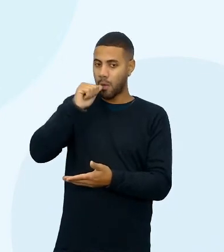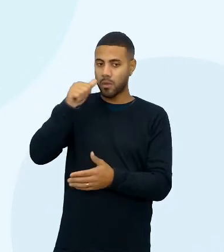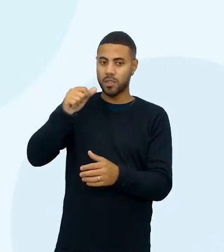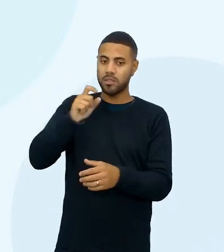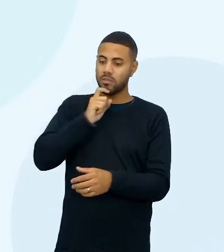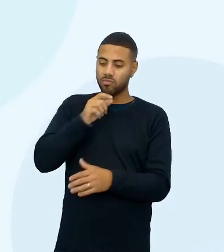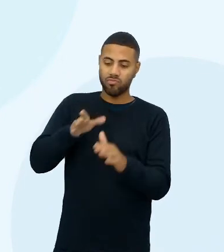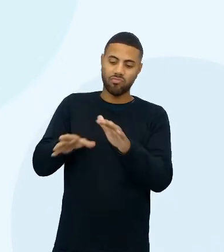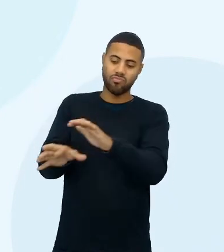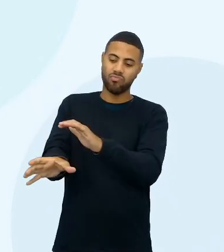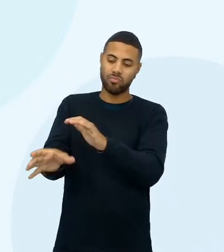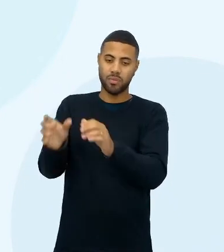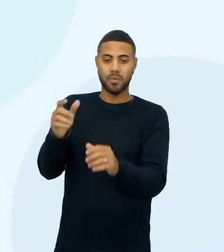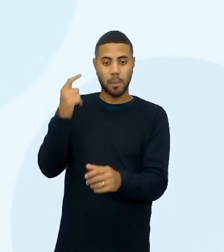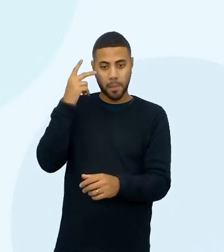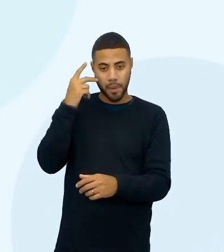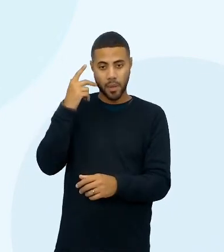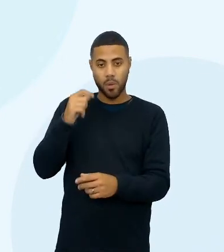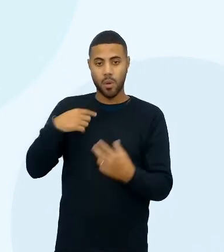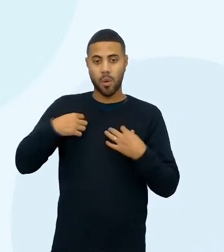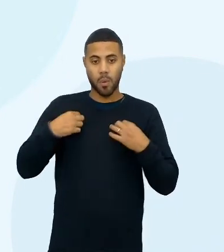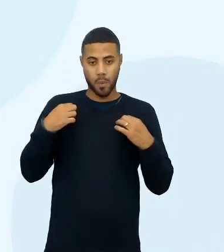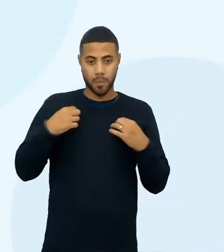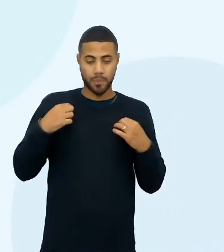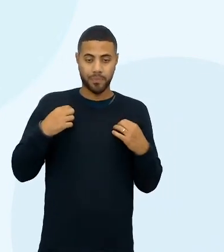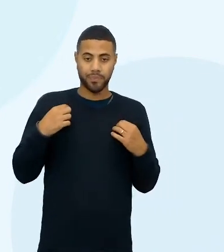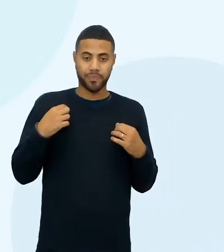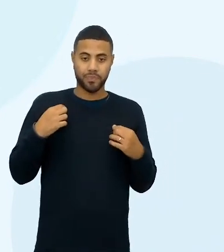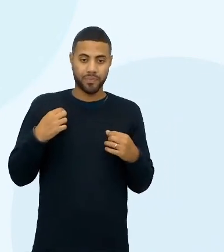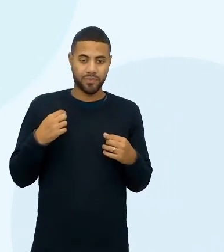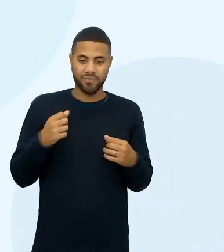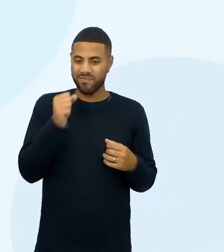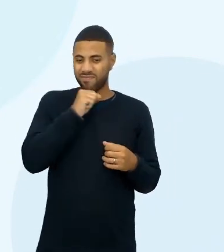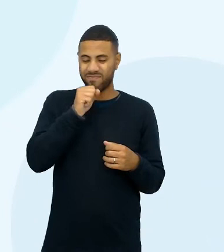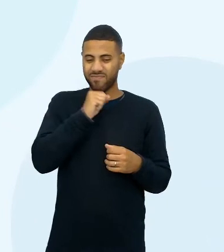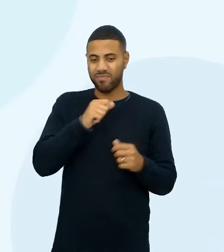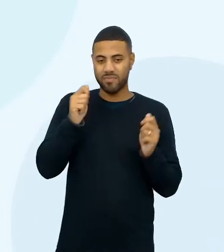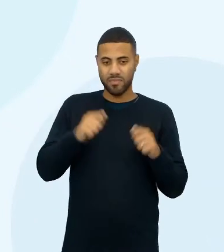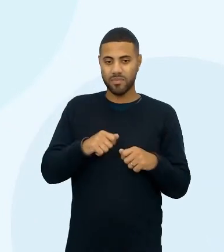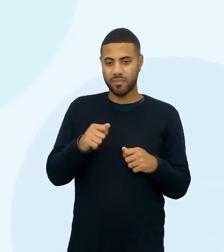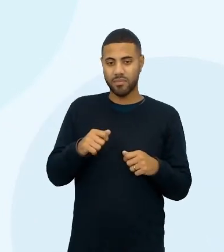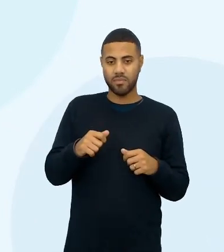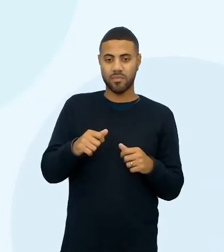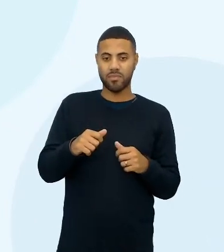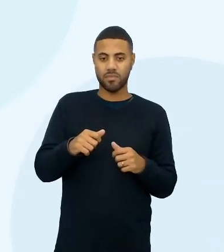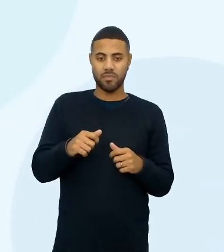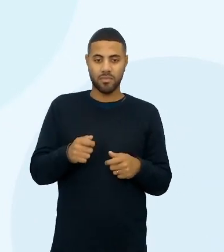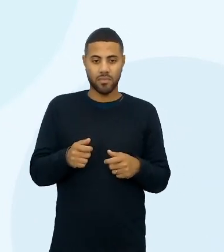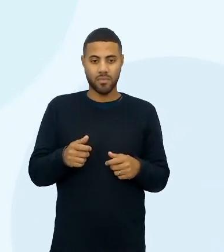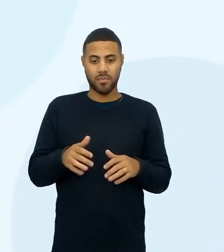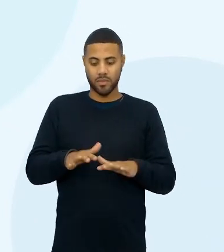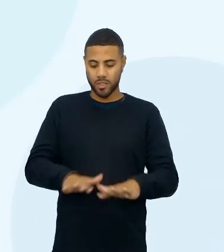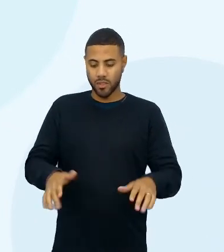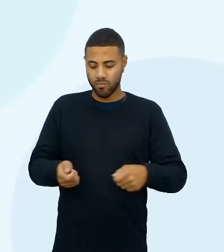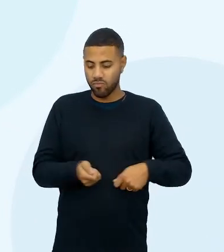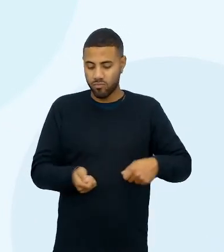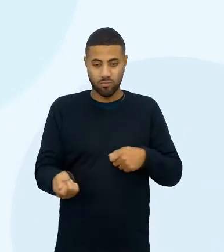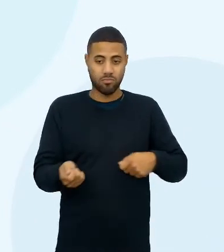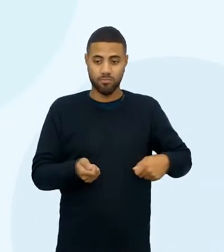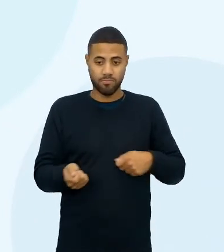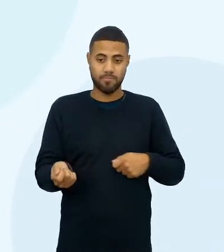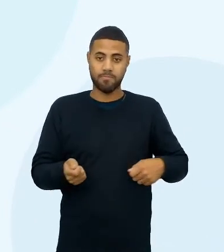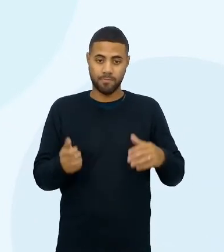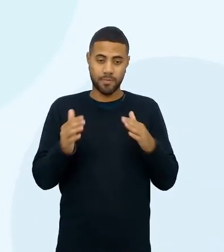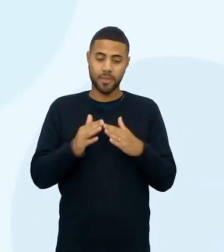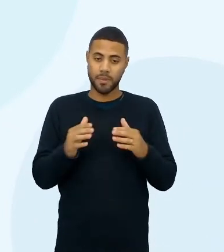posso reutilizar uma camiseta que eu não utilizo mais para utilizar como pano de chão na minha casa,